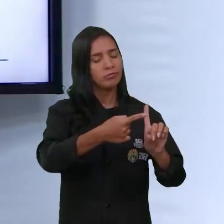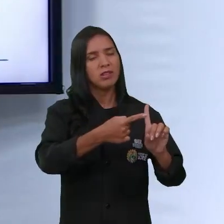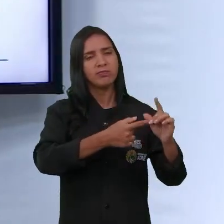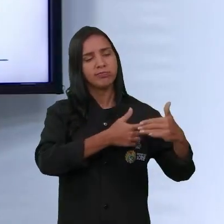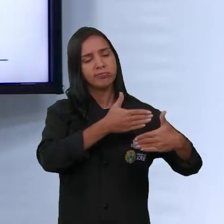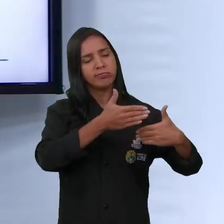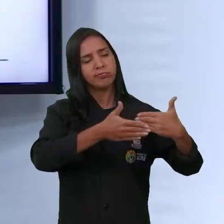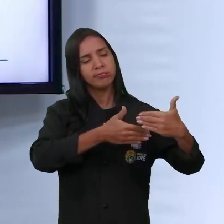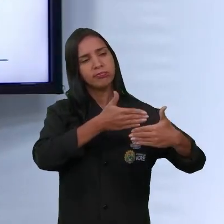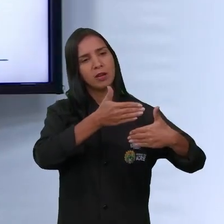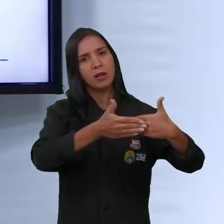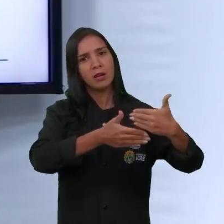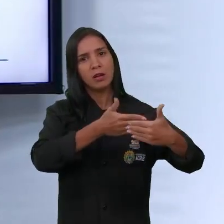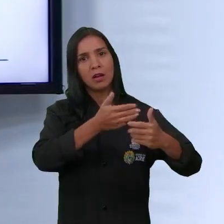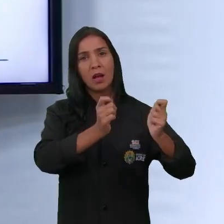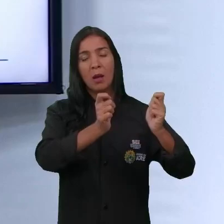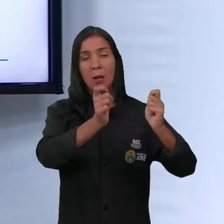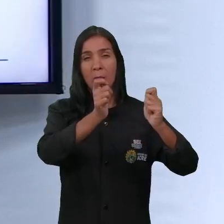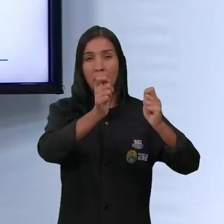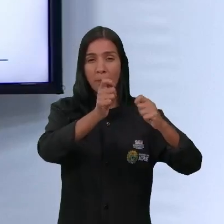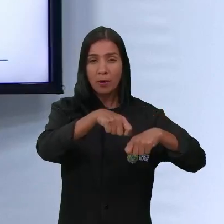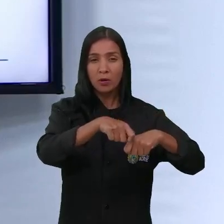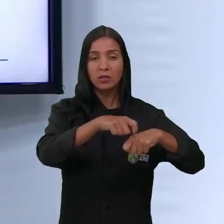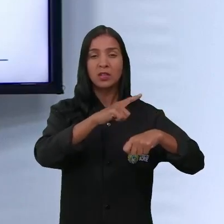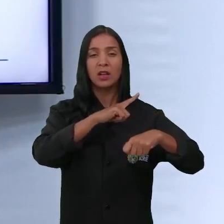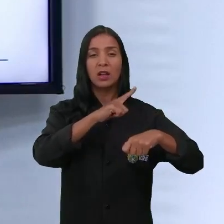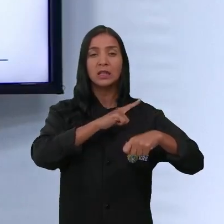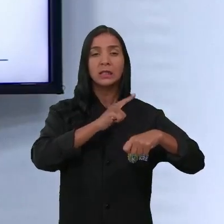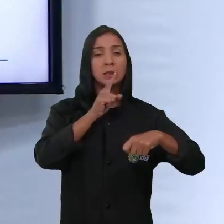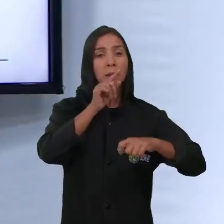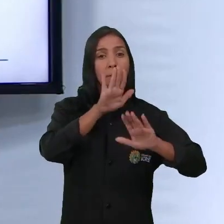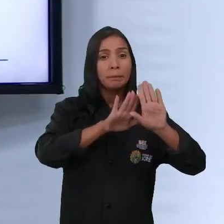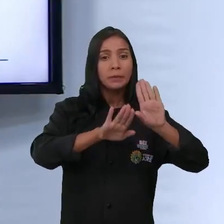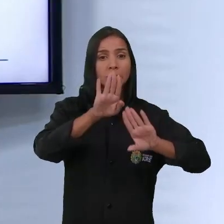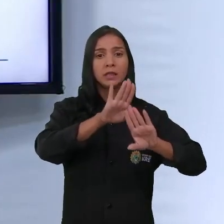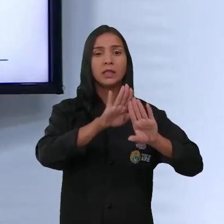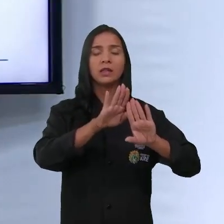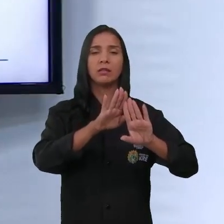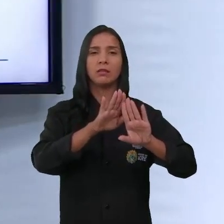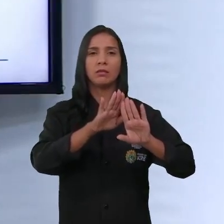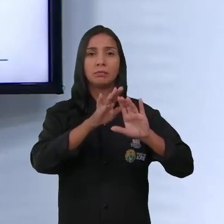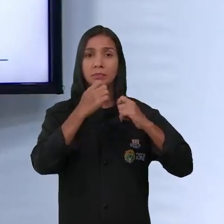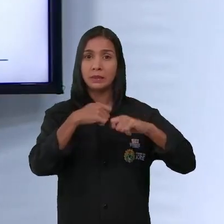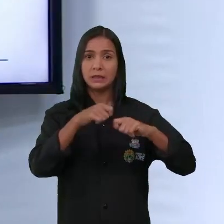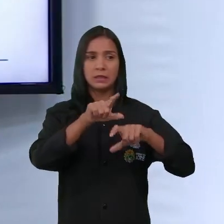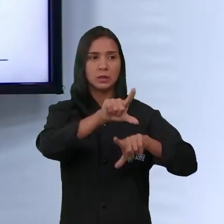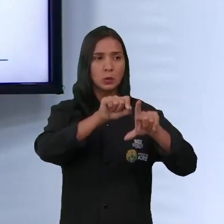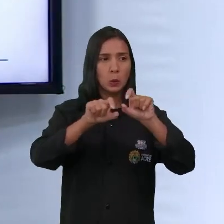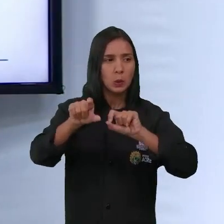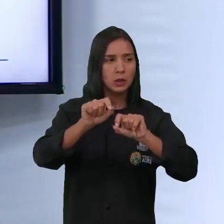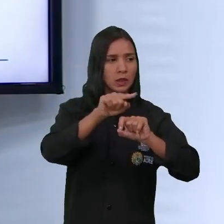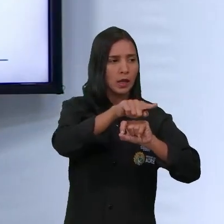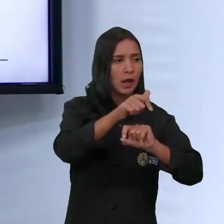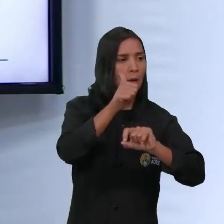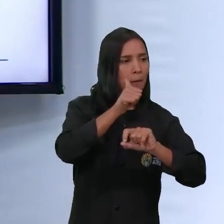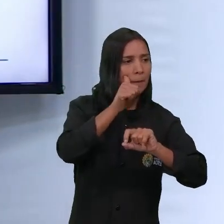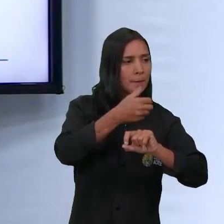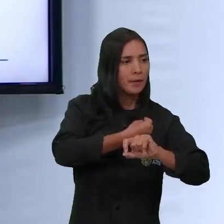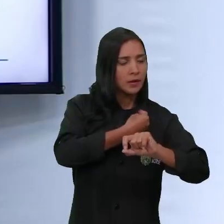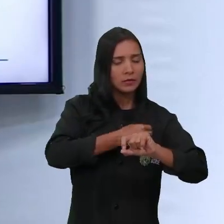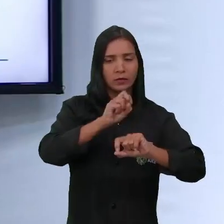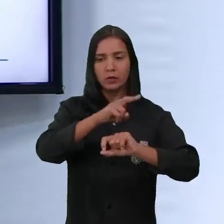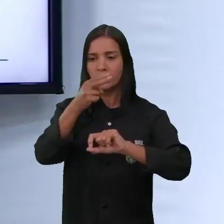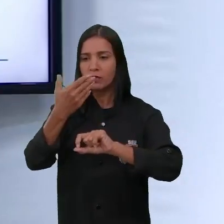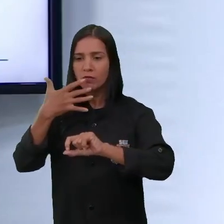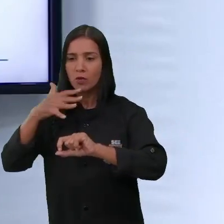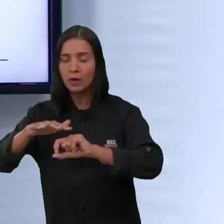pode existir a situação em que ou a vida da mãe ou a vida da criança. E a